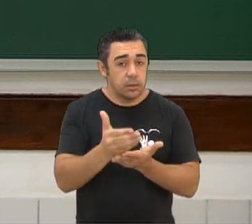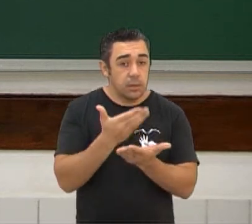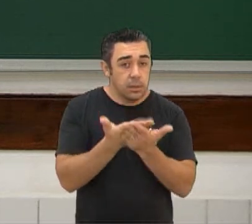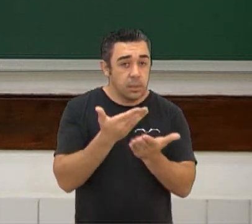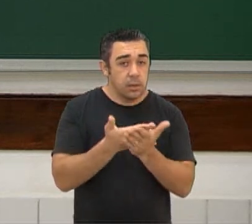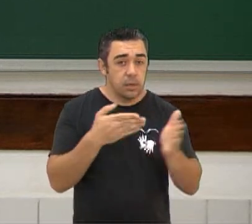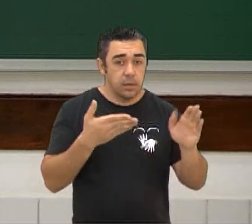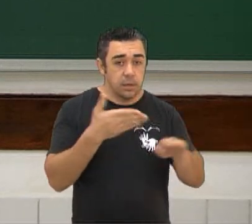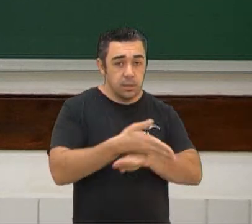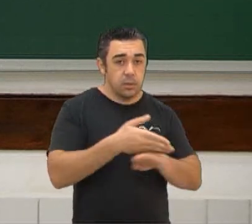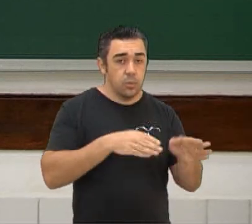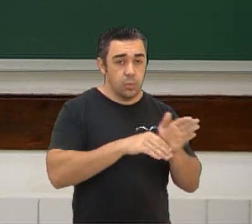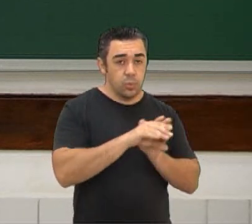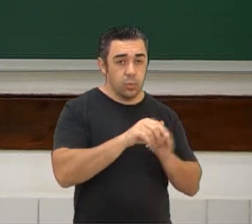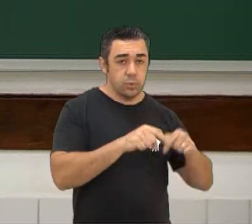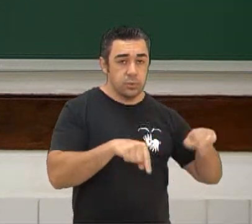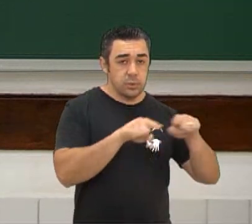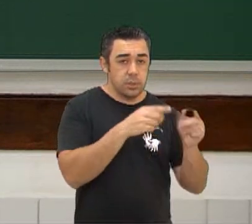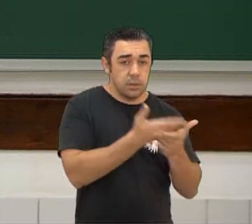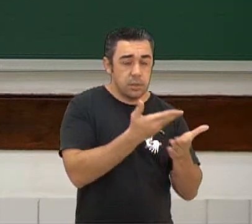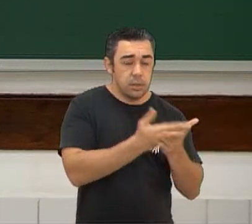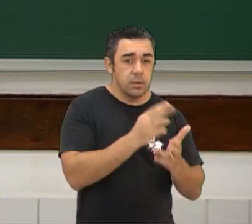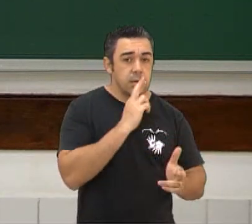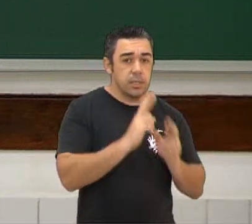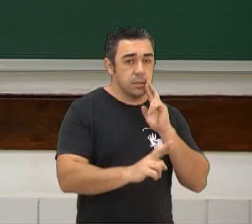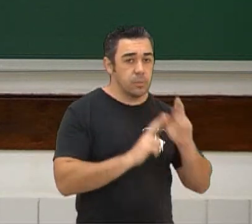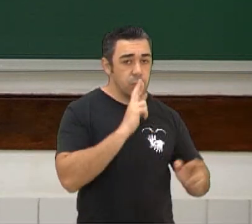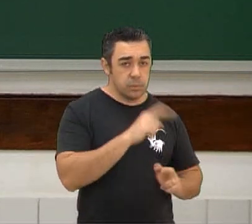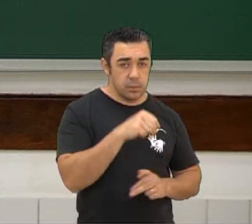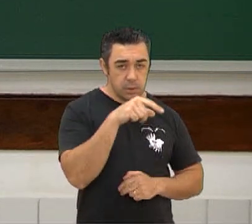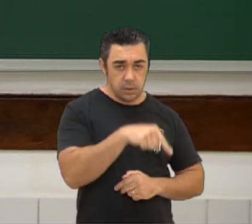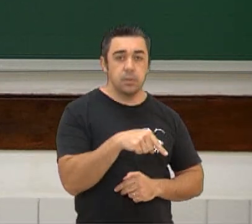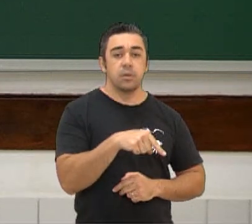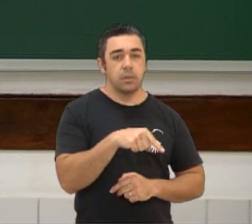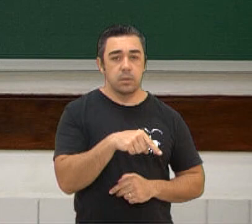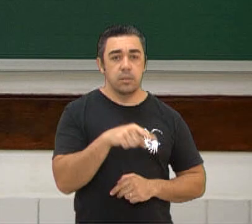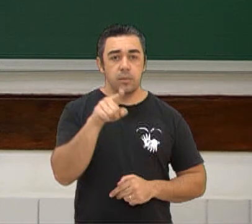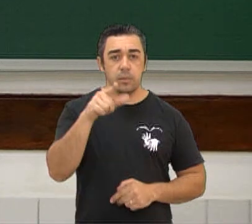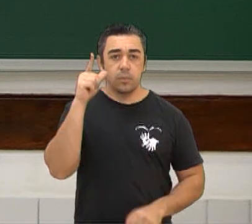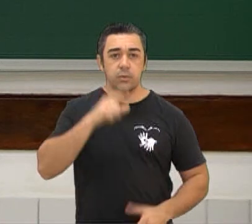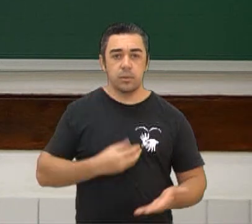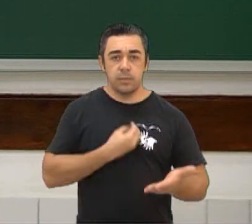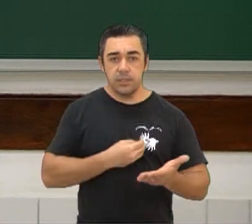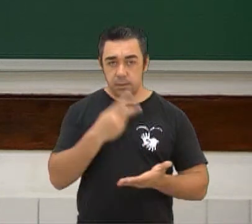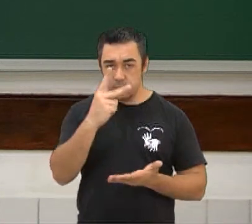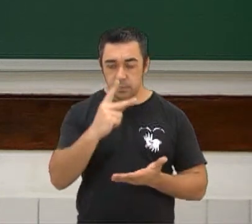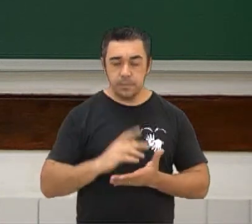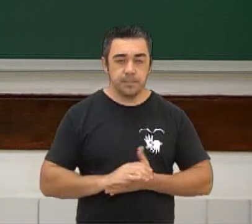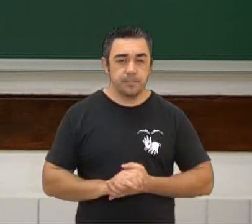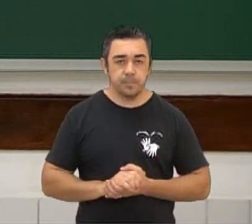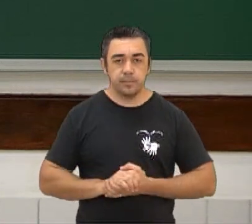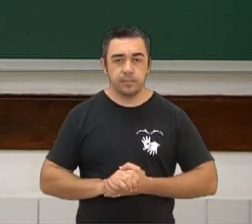no Classroom, responder o questionário que lá tem para garantir a sua presença.